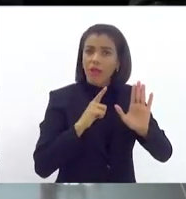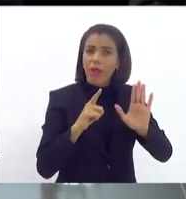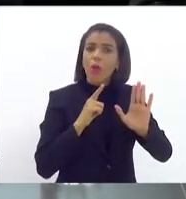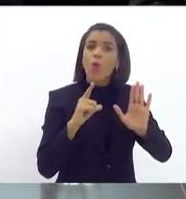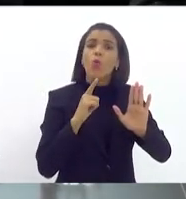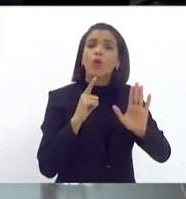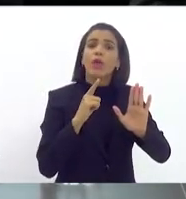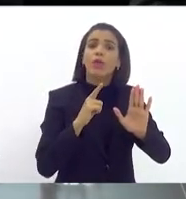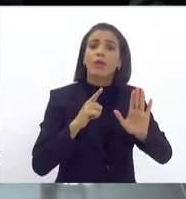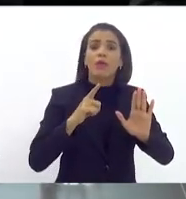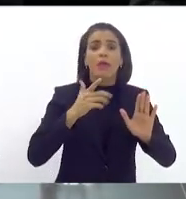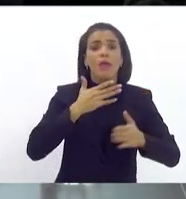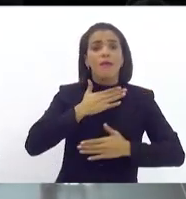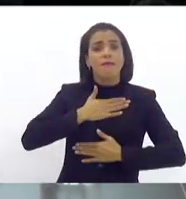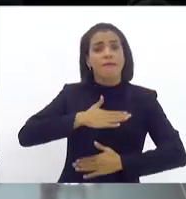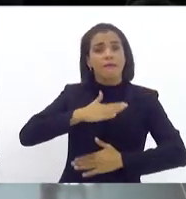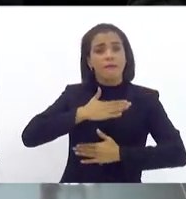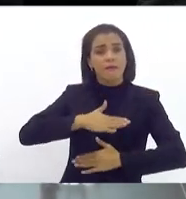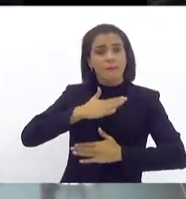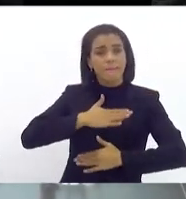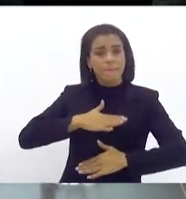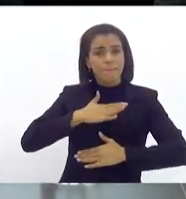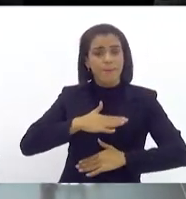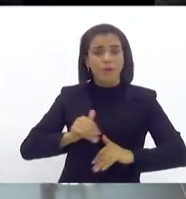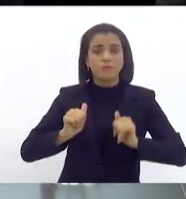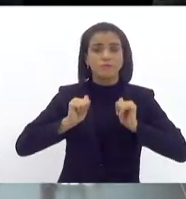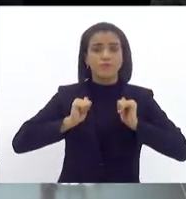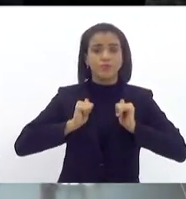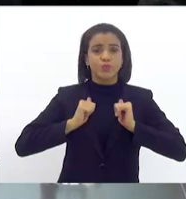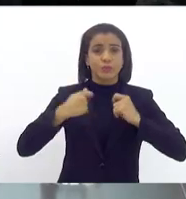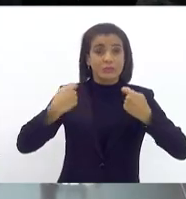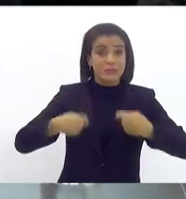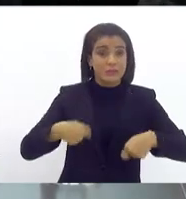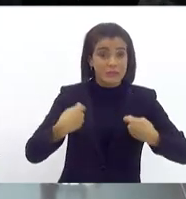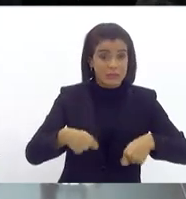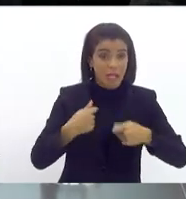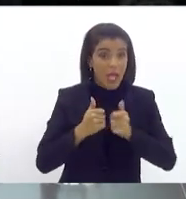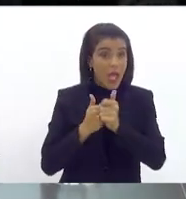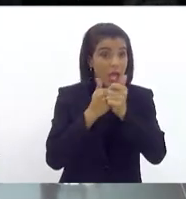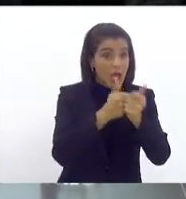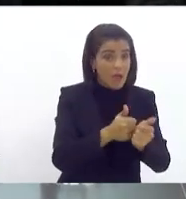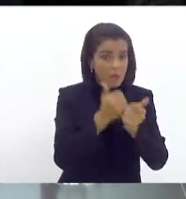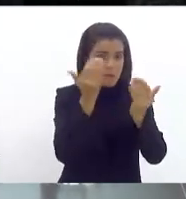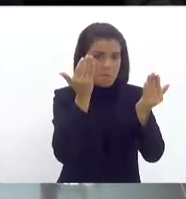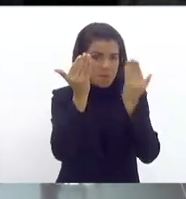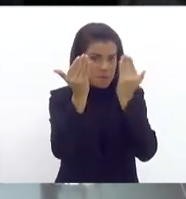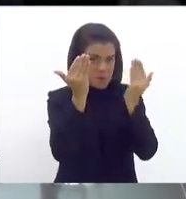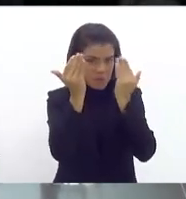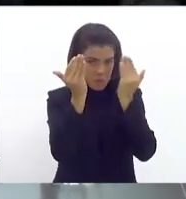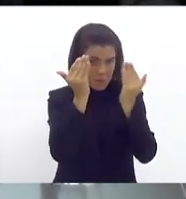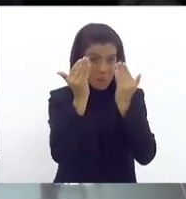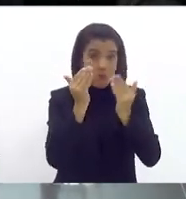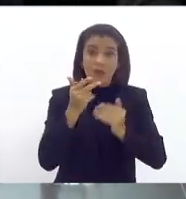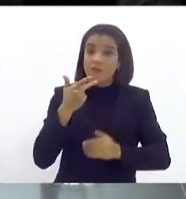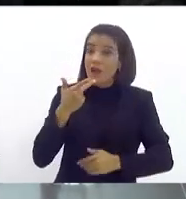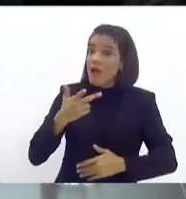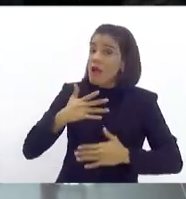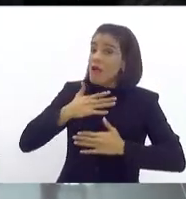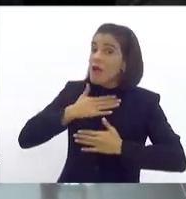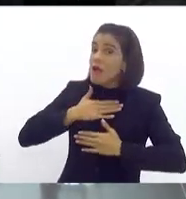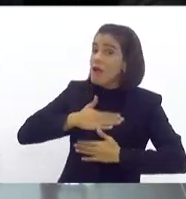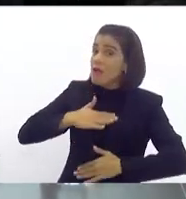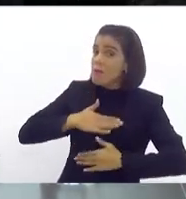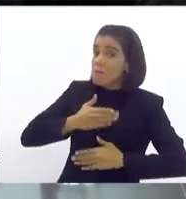de repousos necessários com acompanhamento de um psicólogo, etc, etc. Mas ele prevê